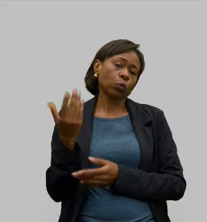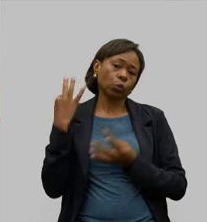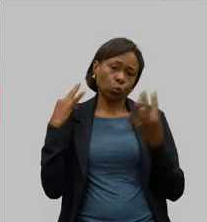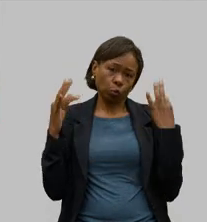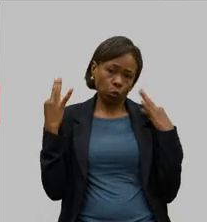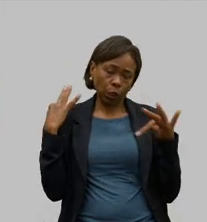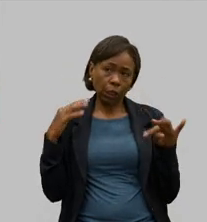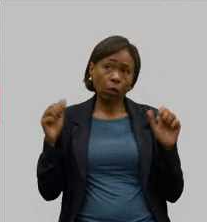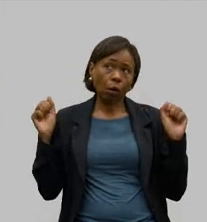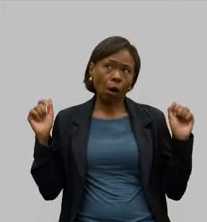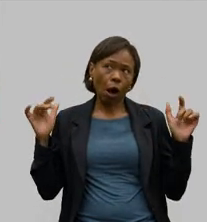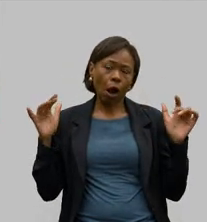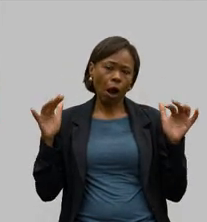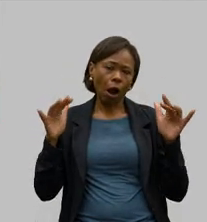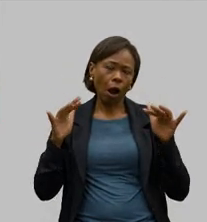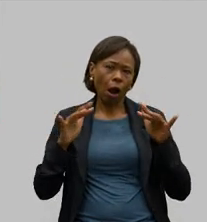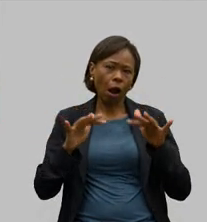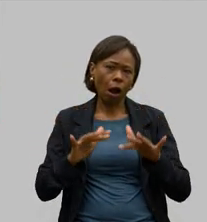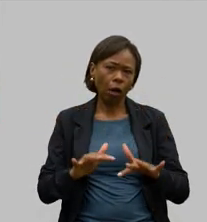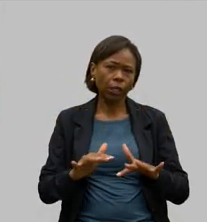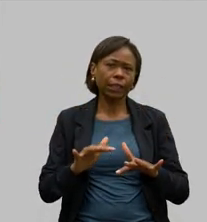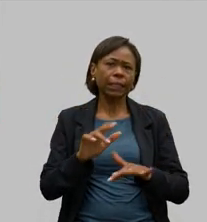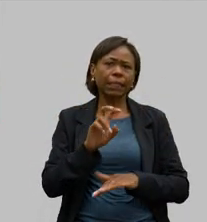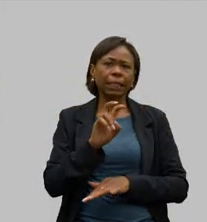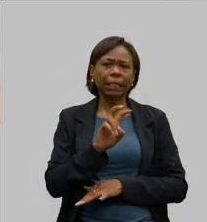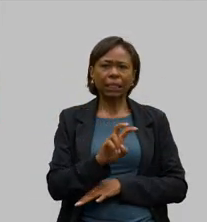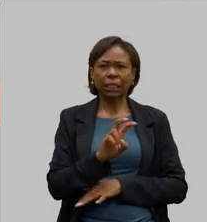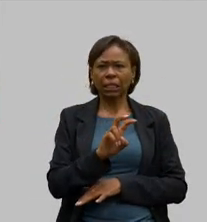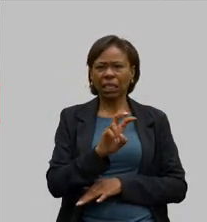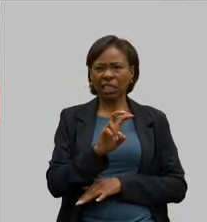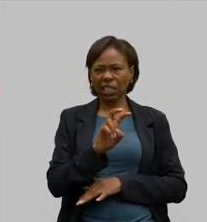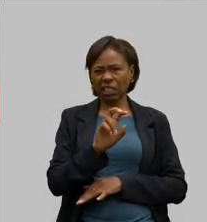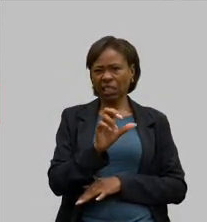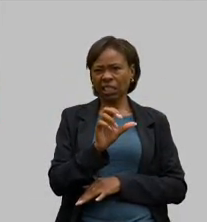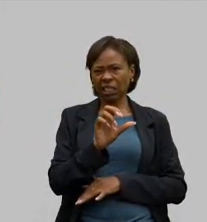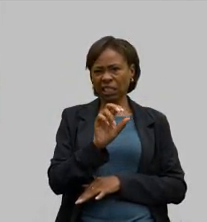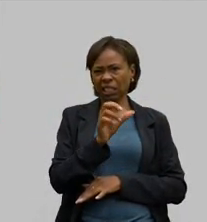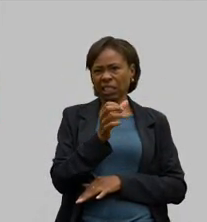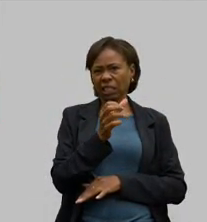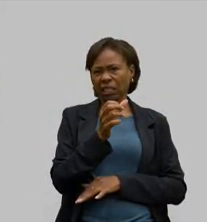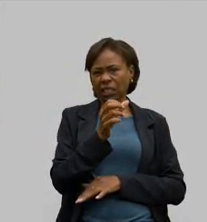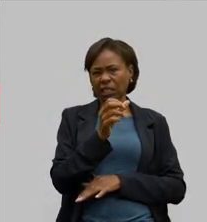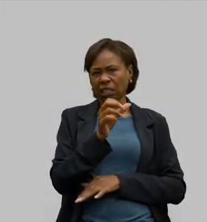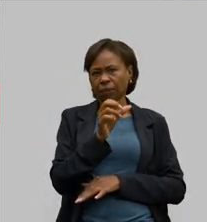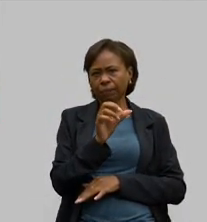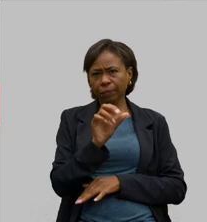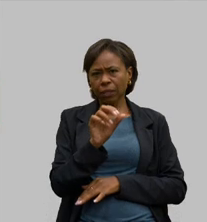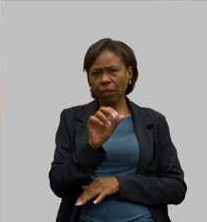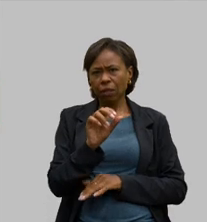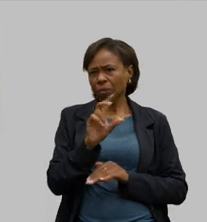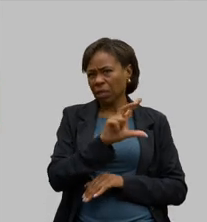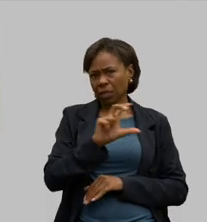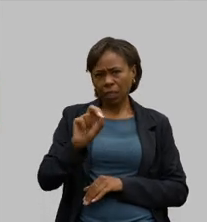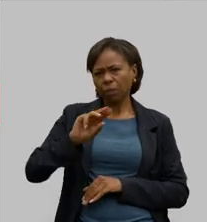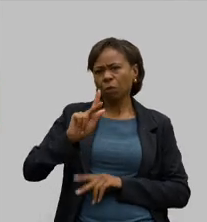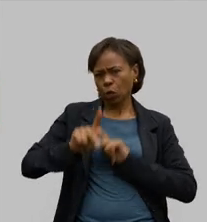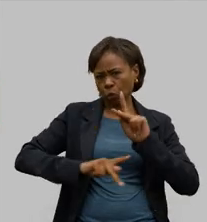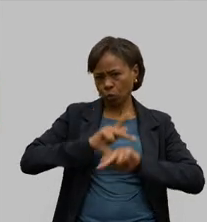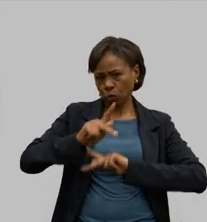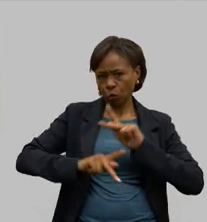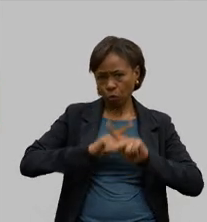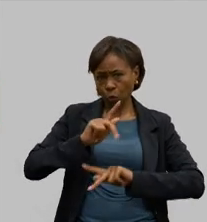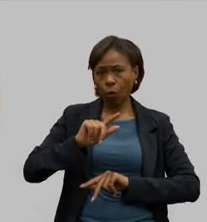a semana santa eh 20% acima do estimado eh 600 eventos eh foram catalogados pelo